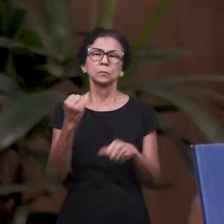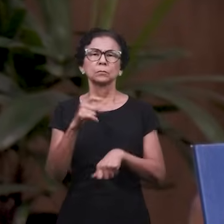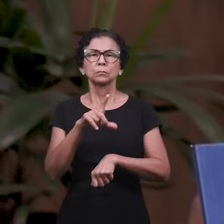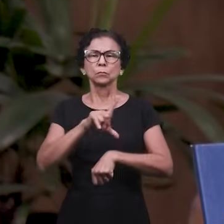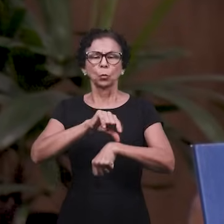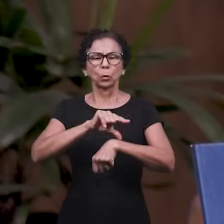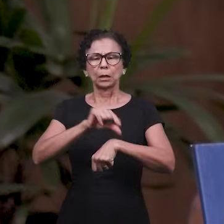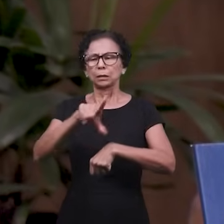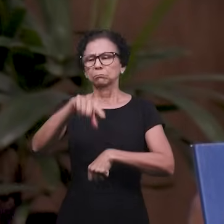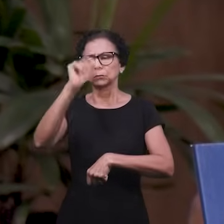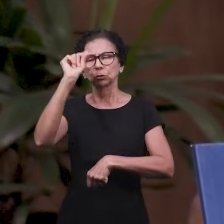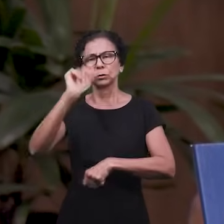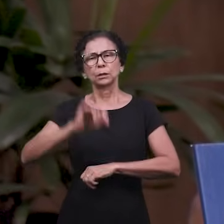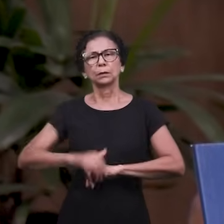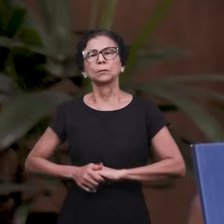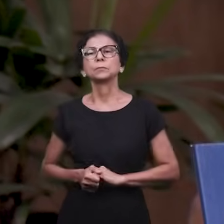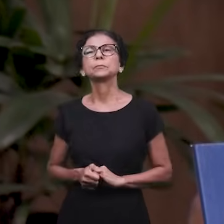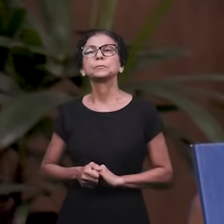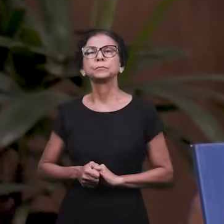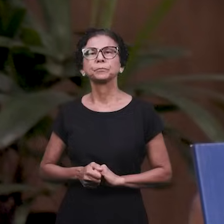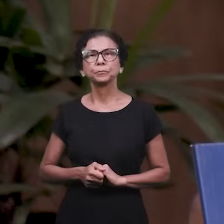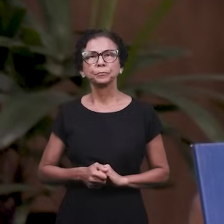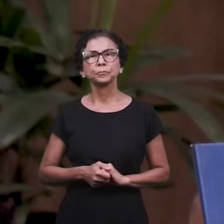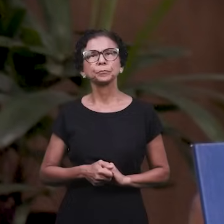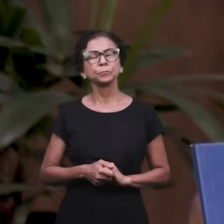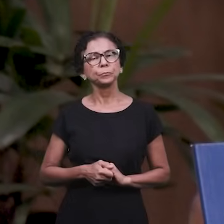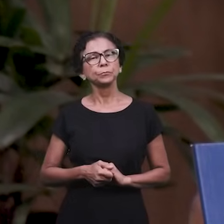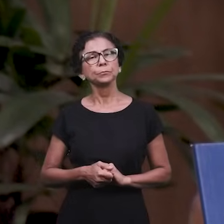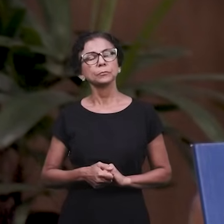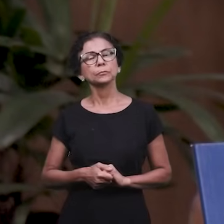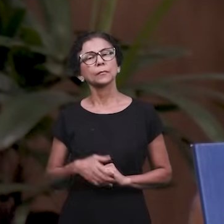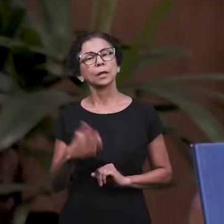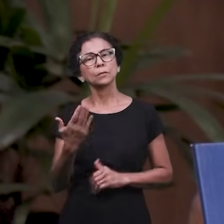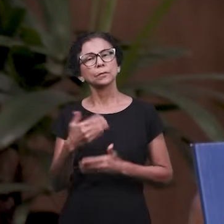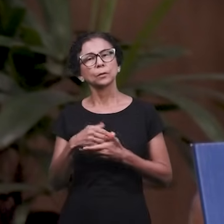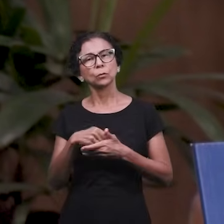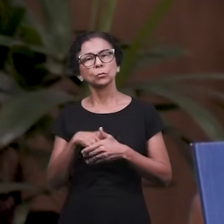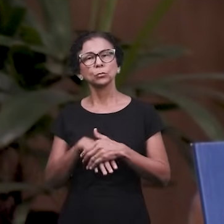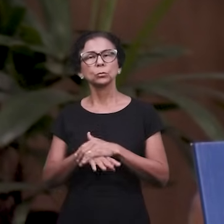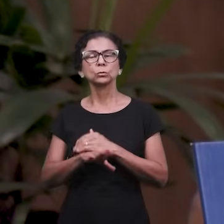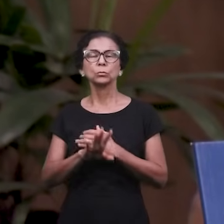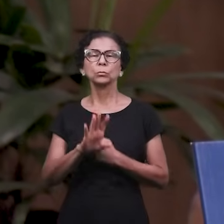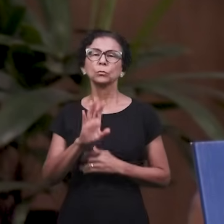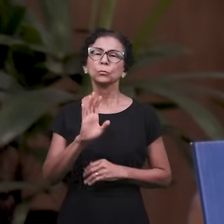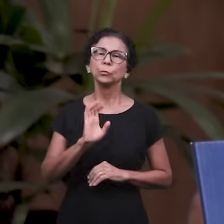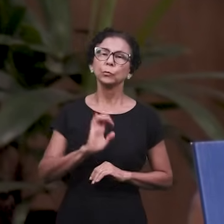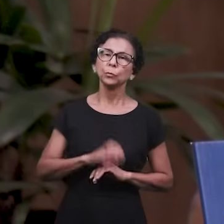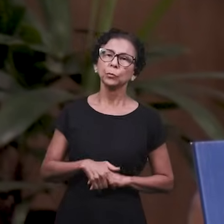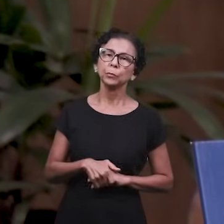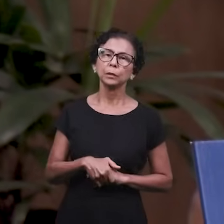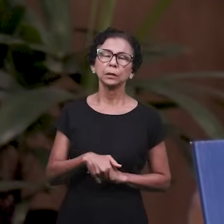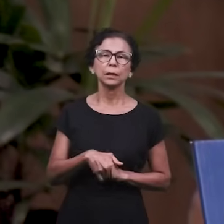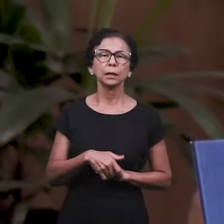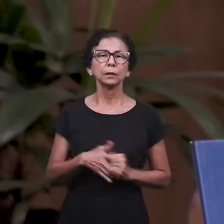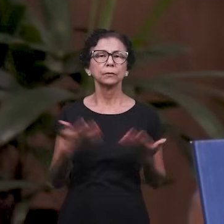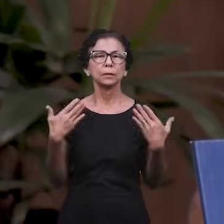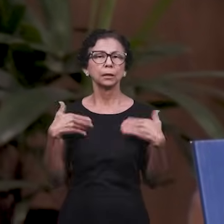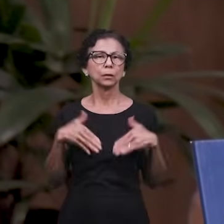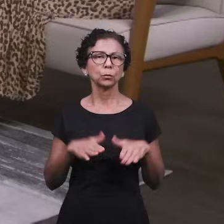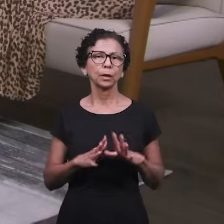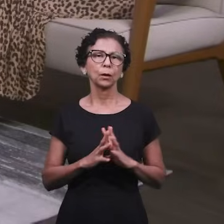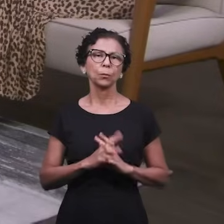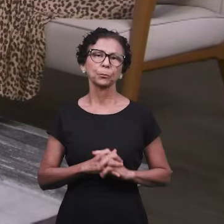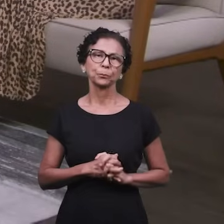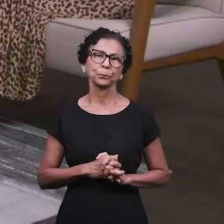seja recorrente, fixo, ele auxilia na construção de um hábito que com o tempo se tornará uma